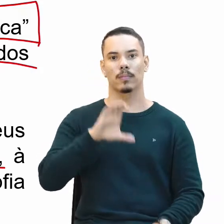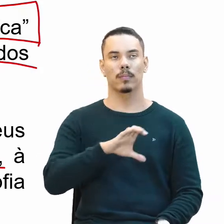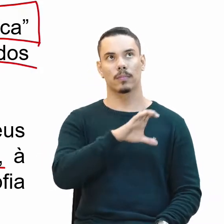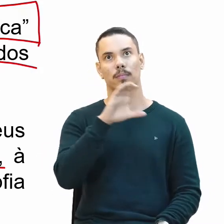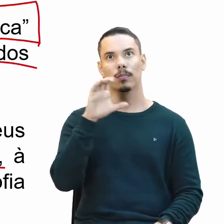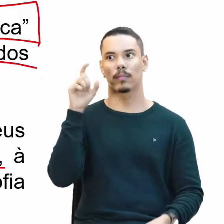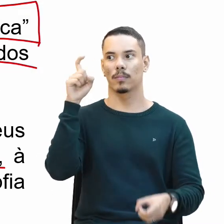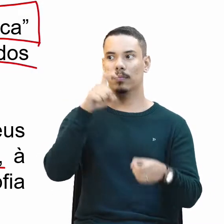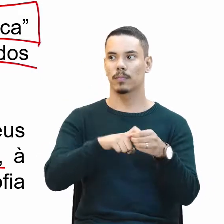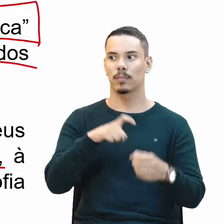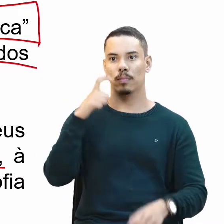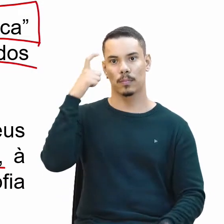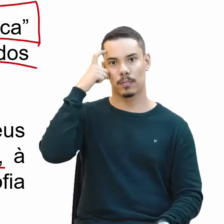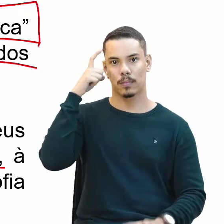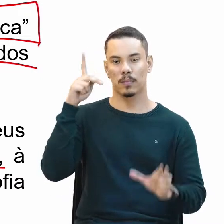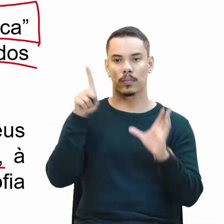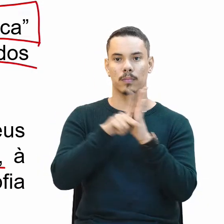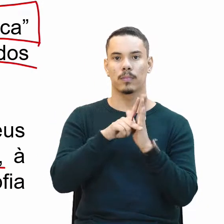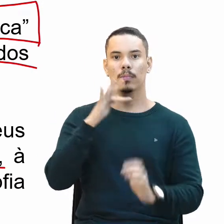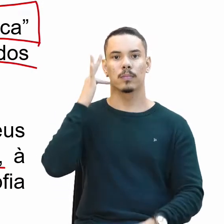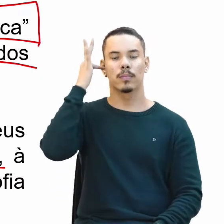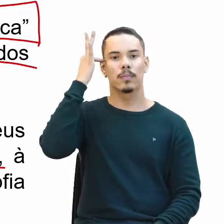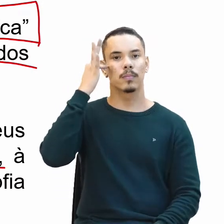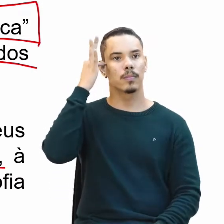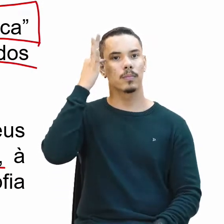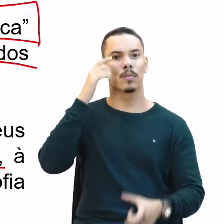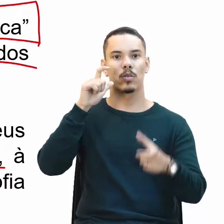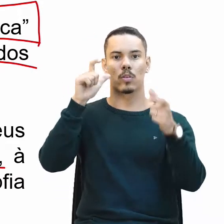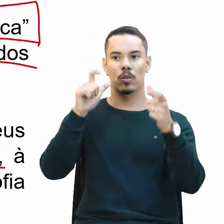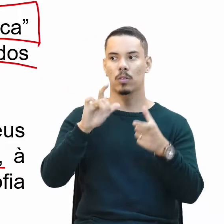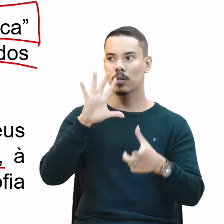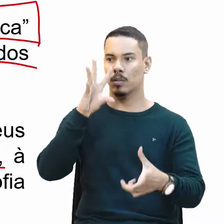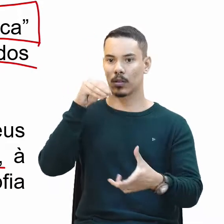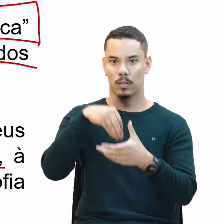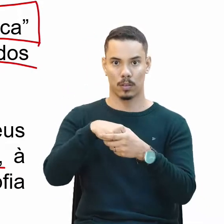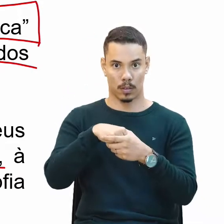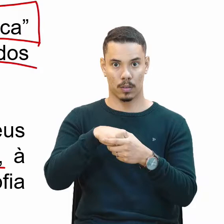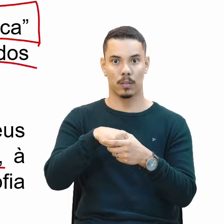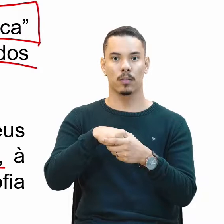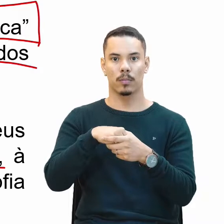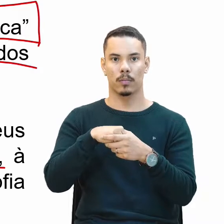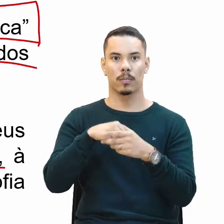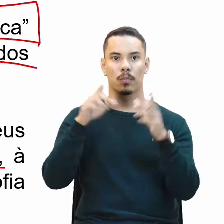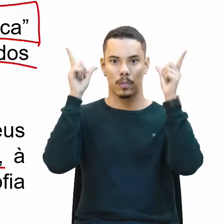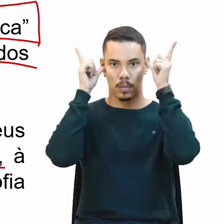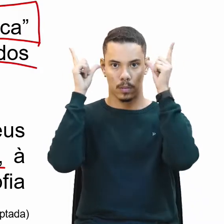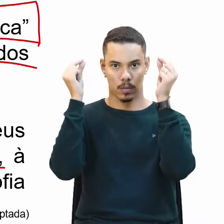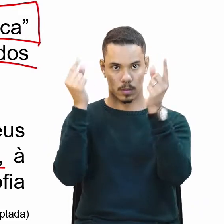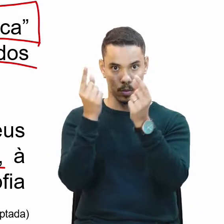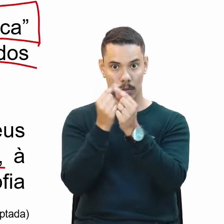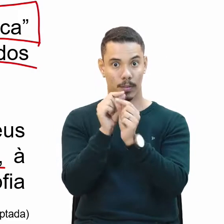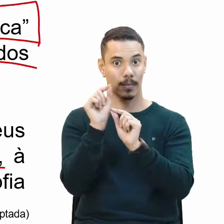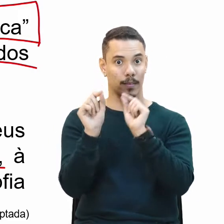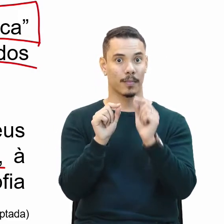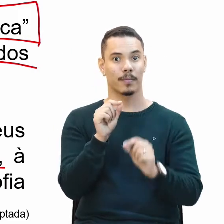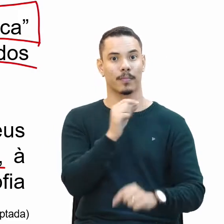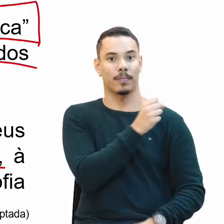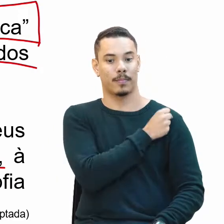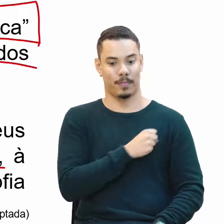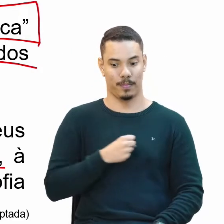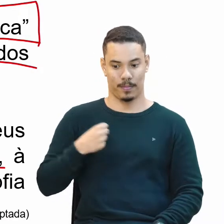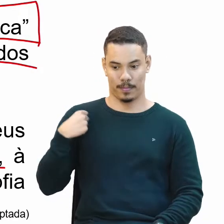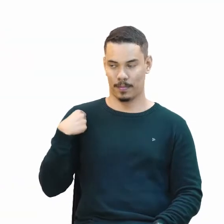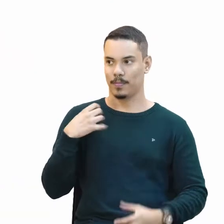pensamento dos filósofos lá da filosofia grega clássica, Sócrates, Platão e Aristóteles,